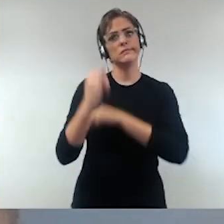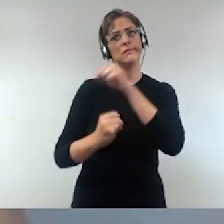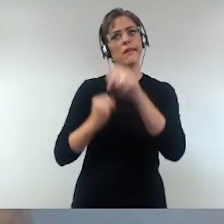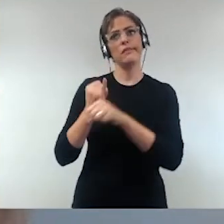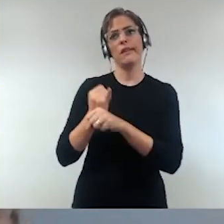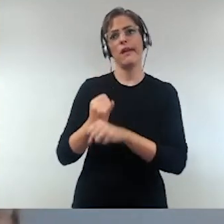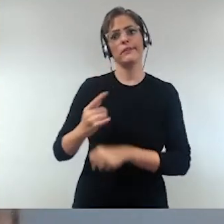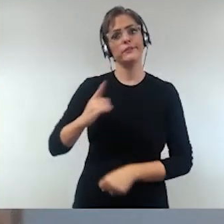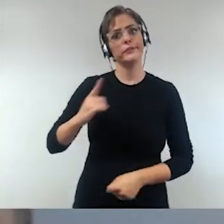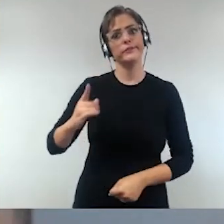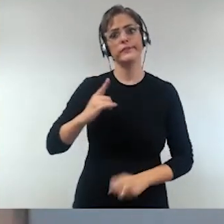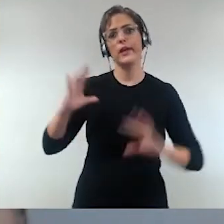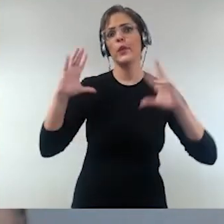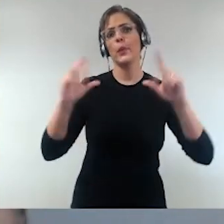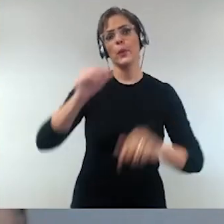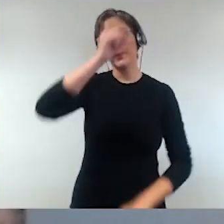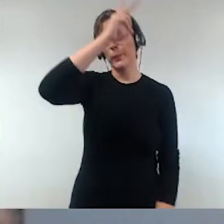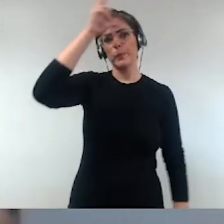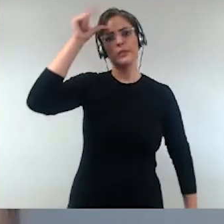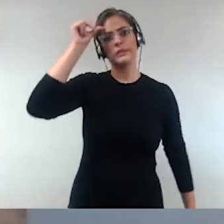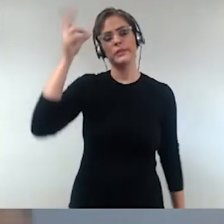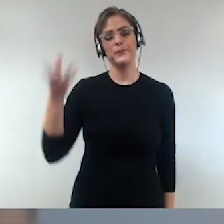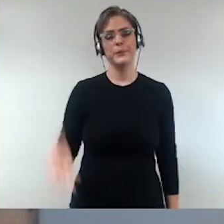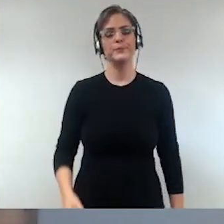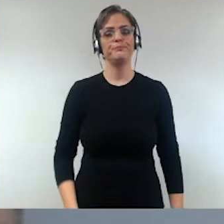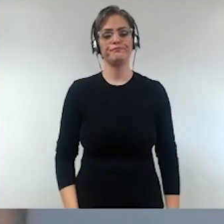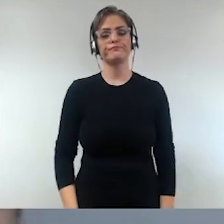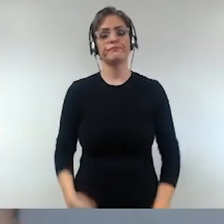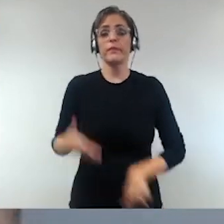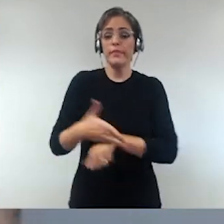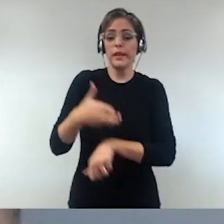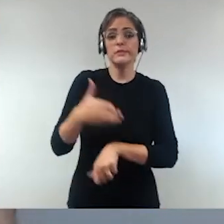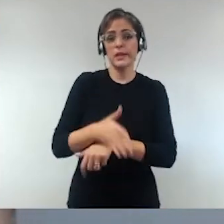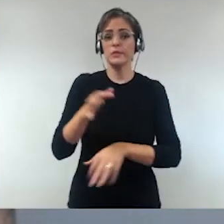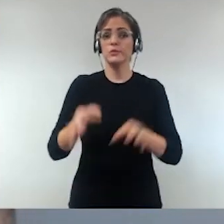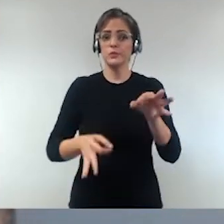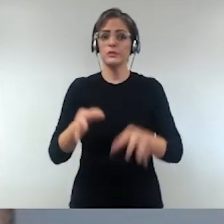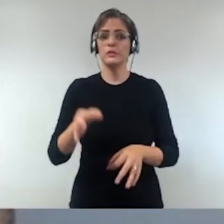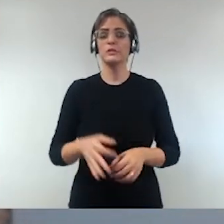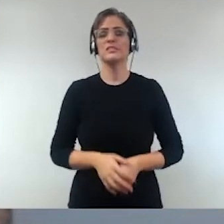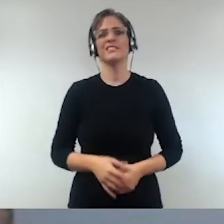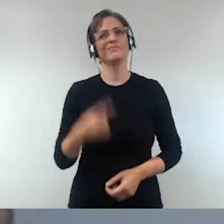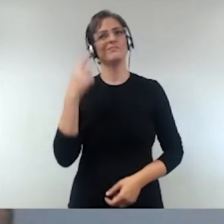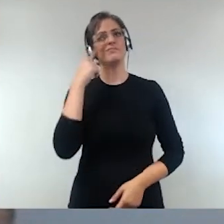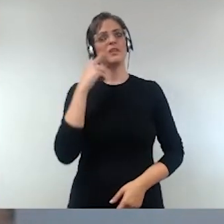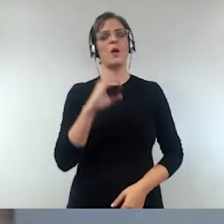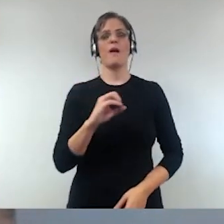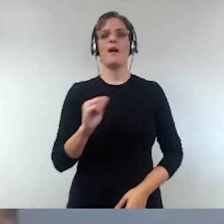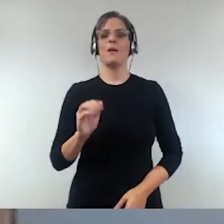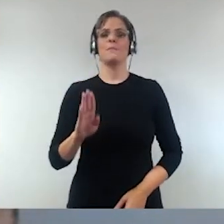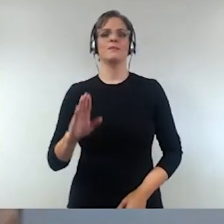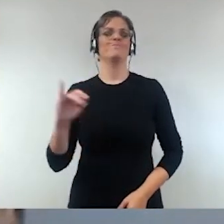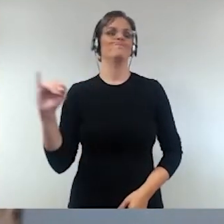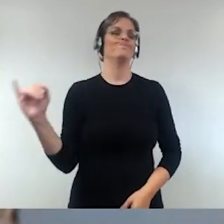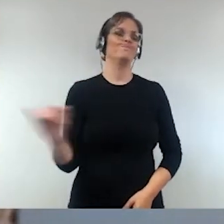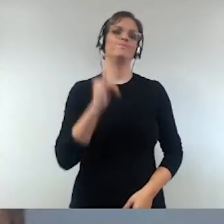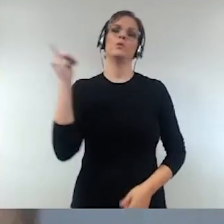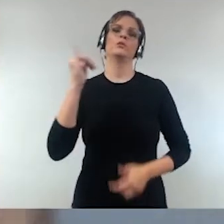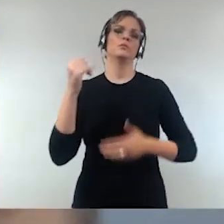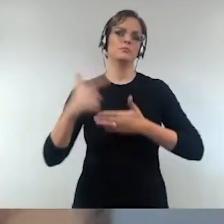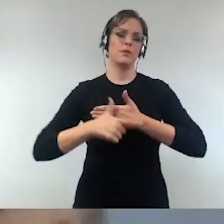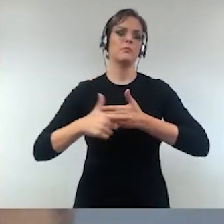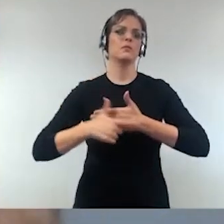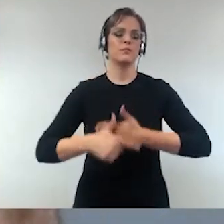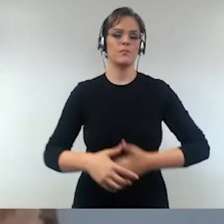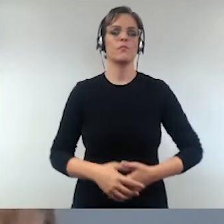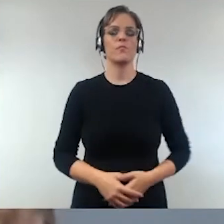municípios. E me parece que nessa questão do acesso à justiça, a OAB tem um papel absolutamente fundamental. Na verdade, eu penso,